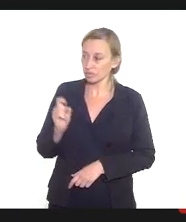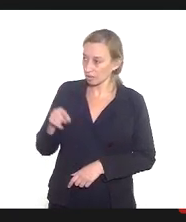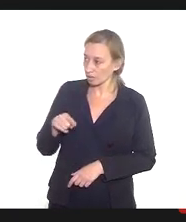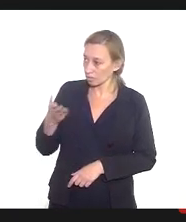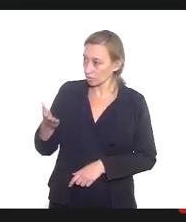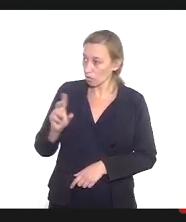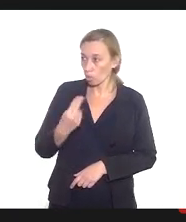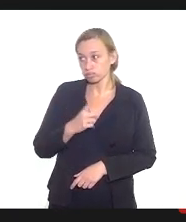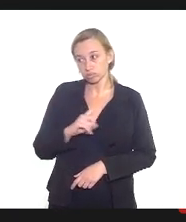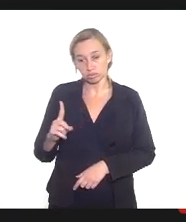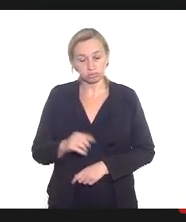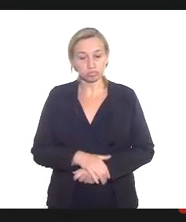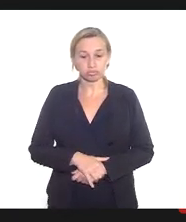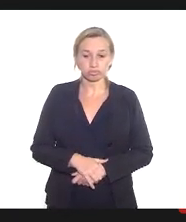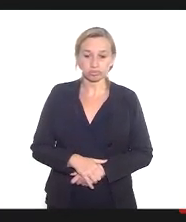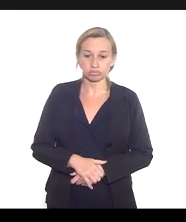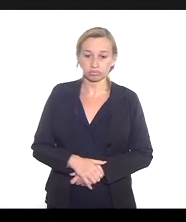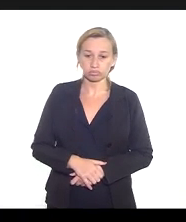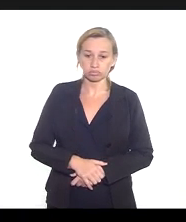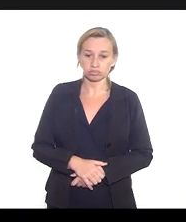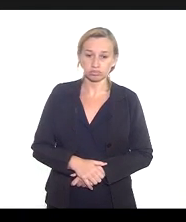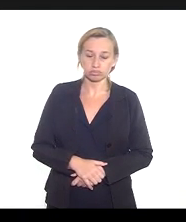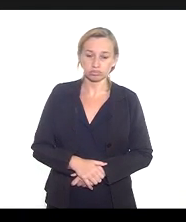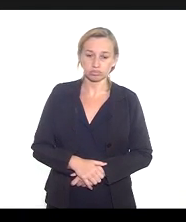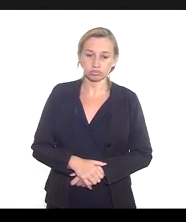isso ou não é isso